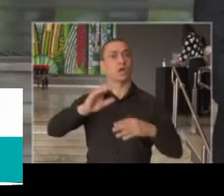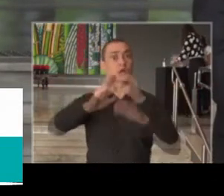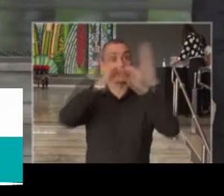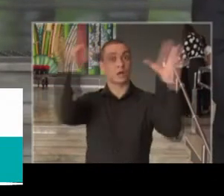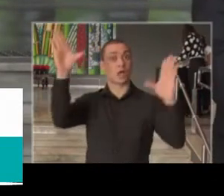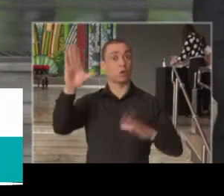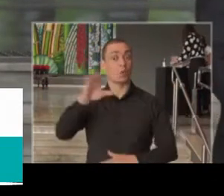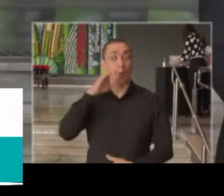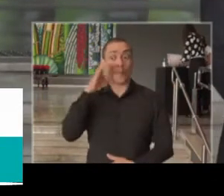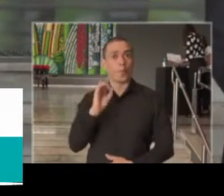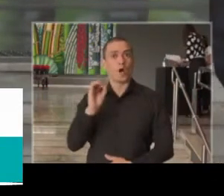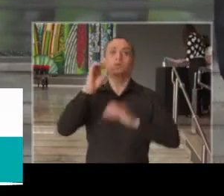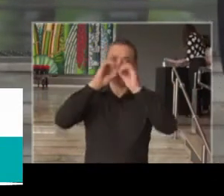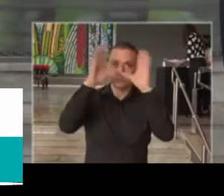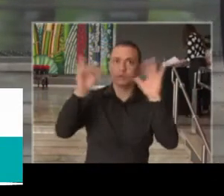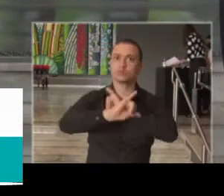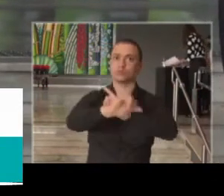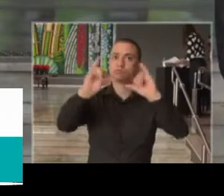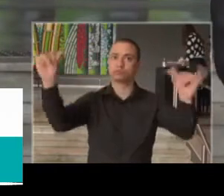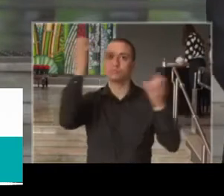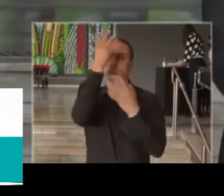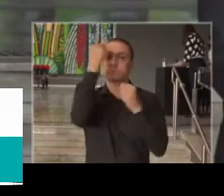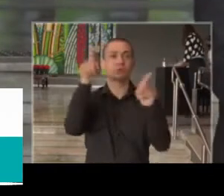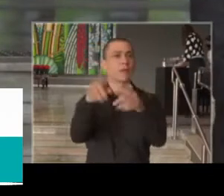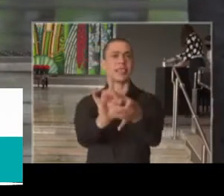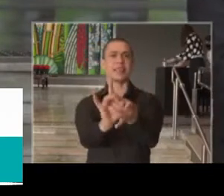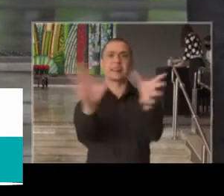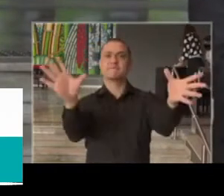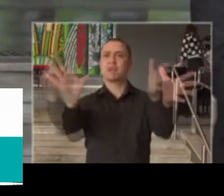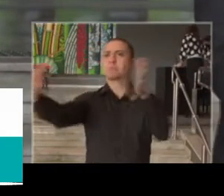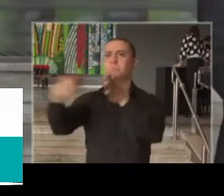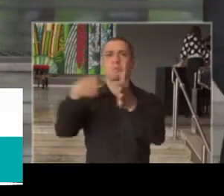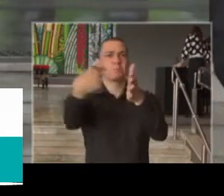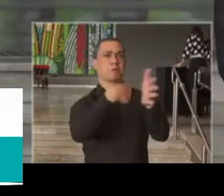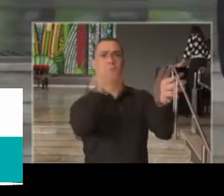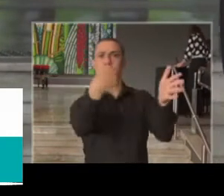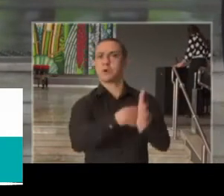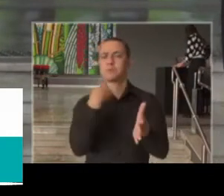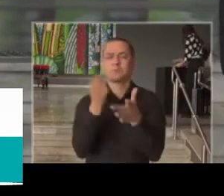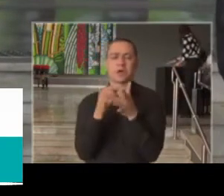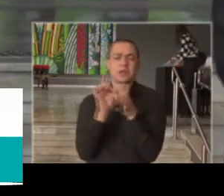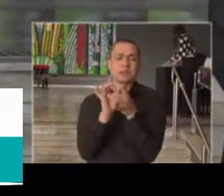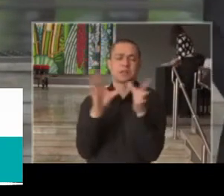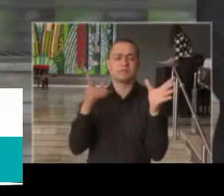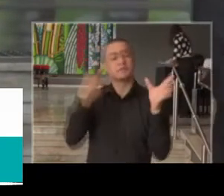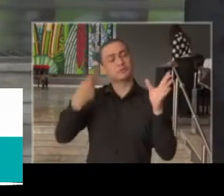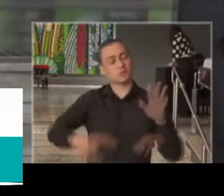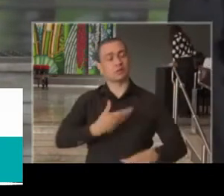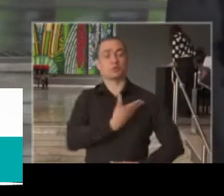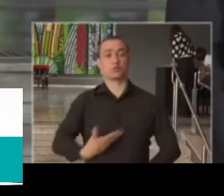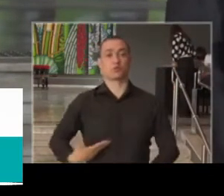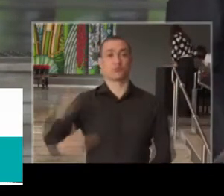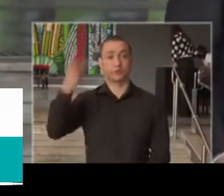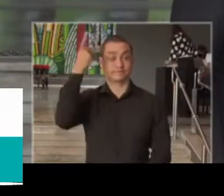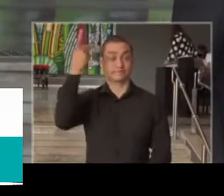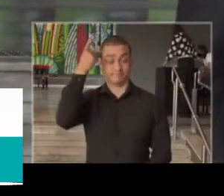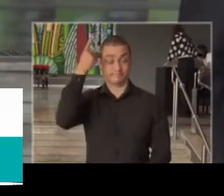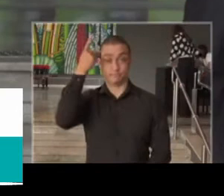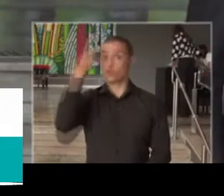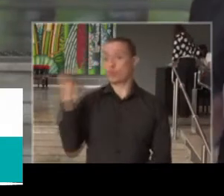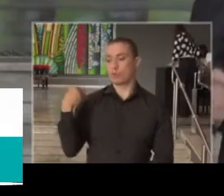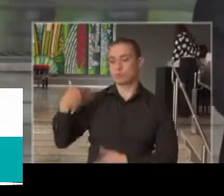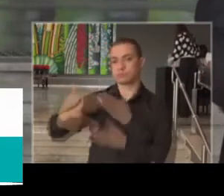de informações e total liberdade para questionamentos do governo do Estado de São Paulo na